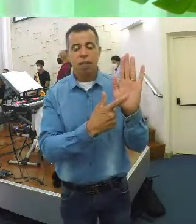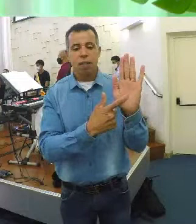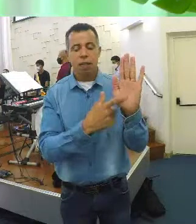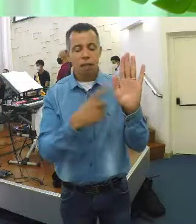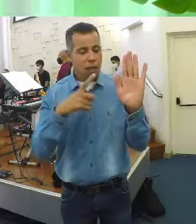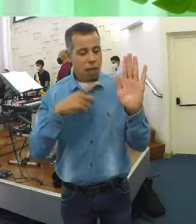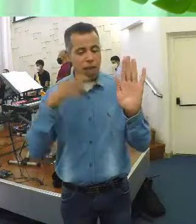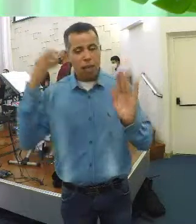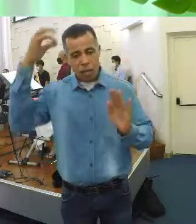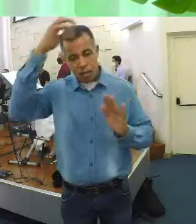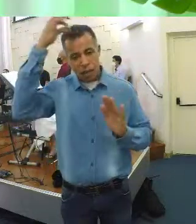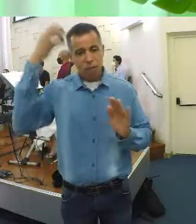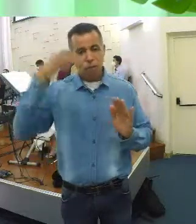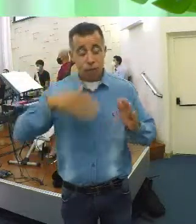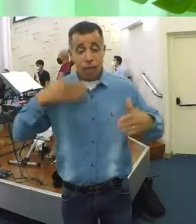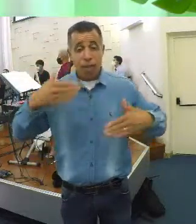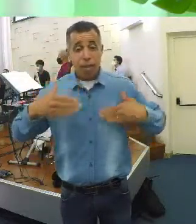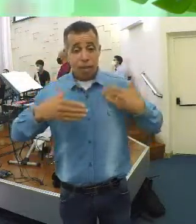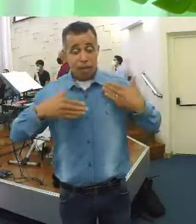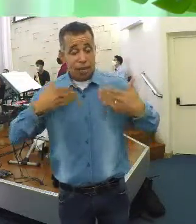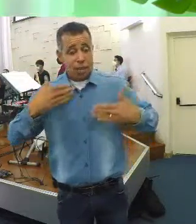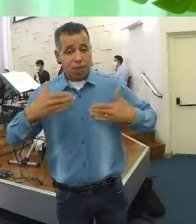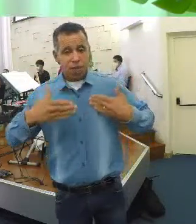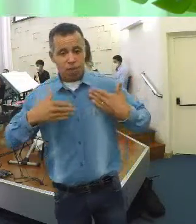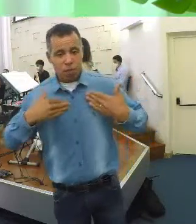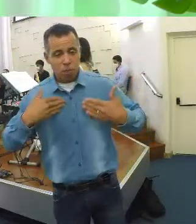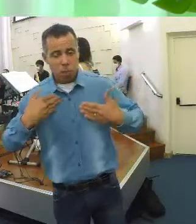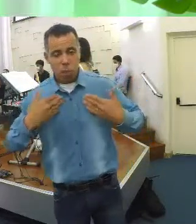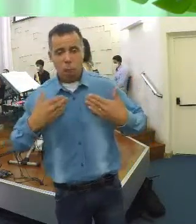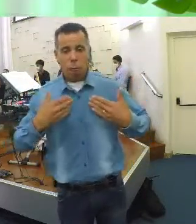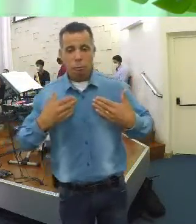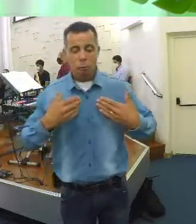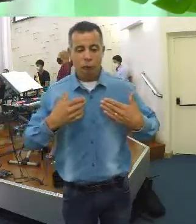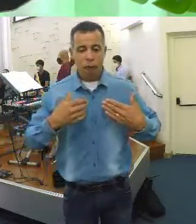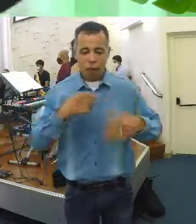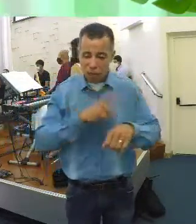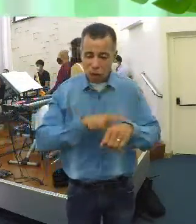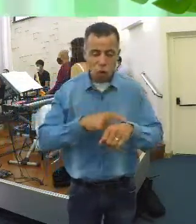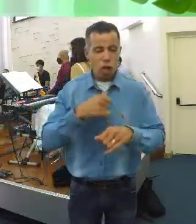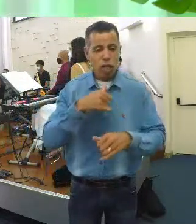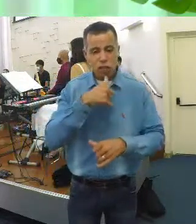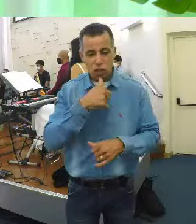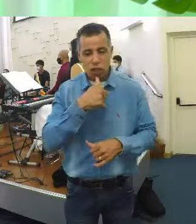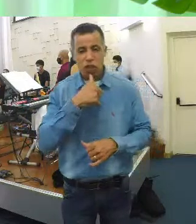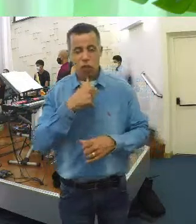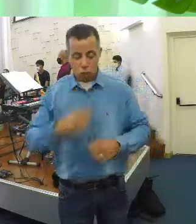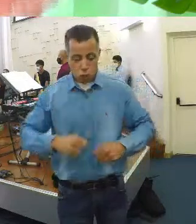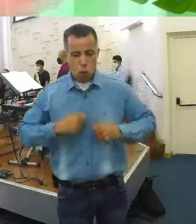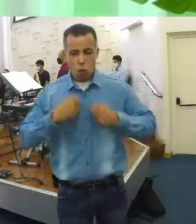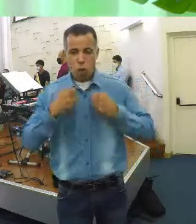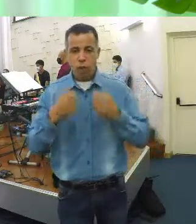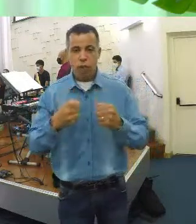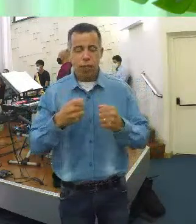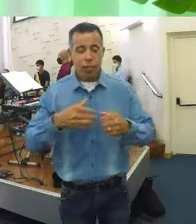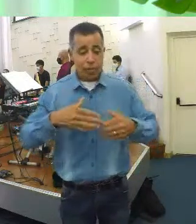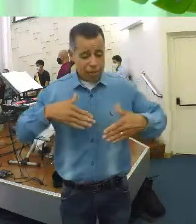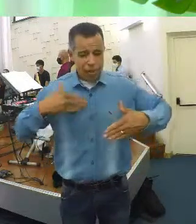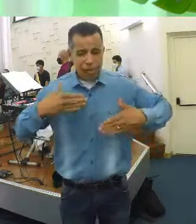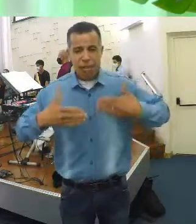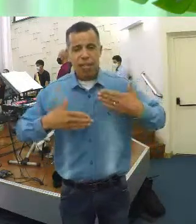alegria. A alegria do Espírito move o cristão em meio a muita tribulação, pelo poder do Espírito, grande